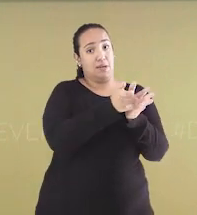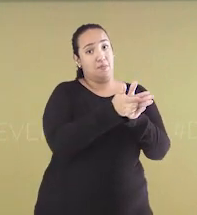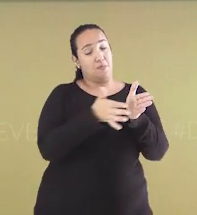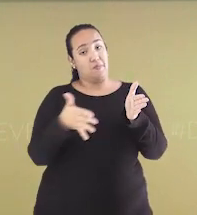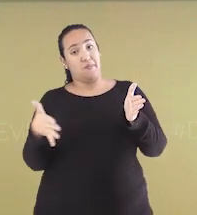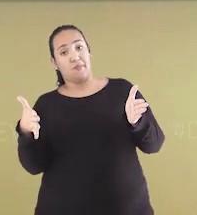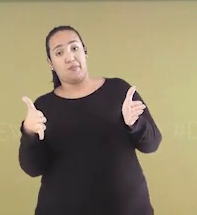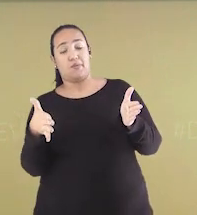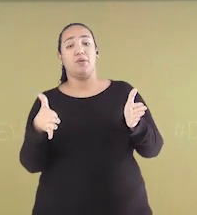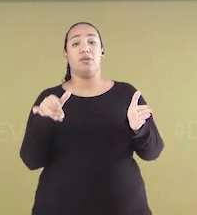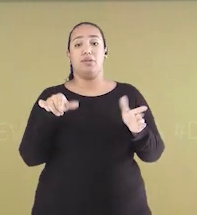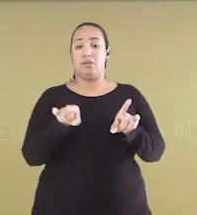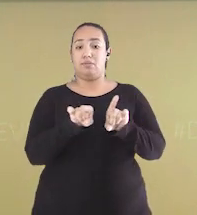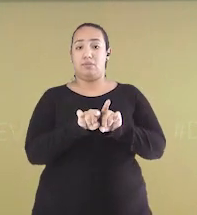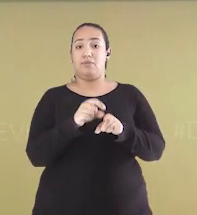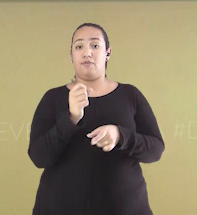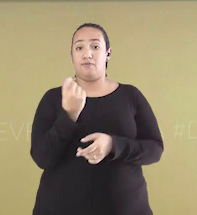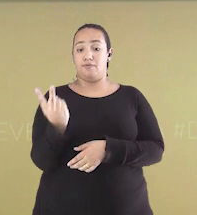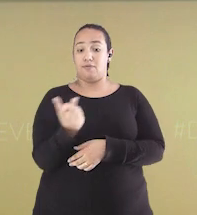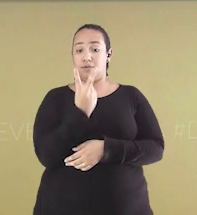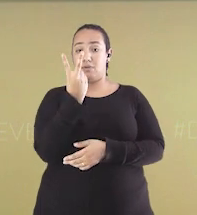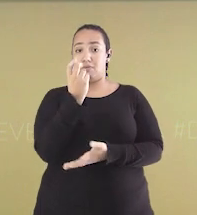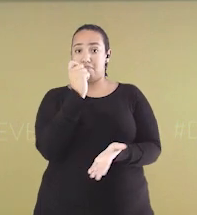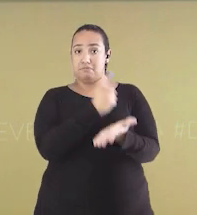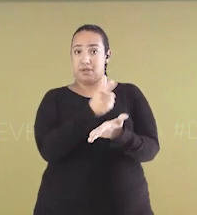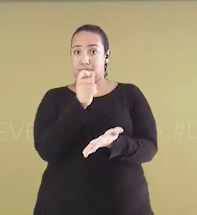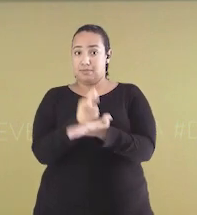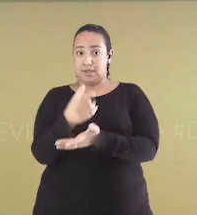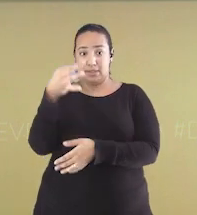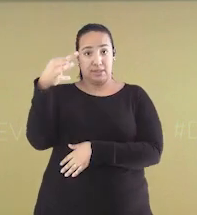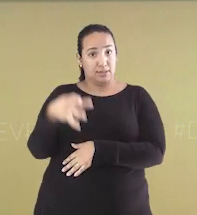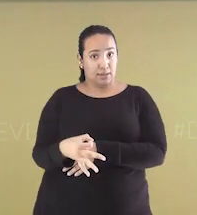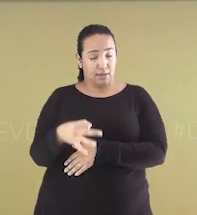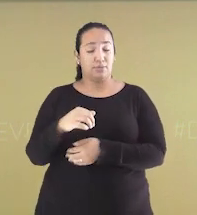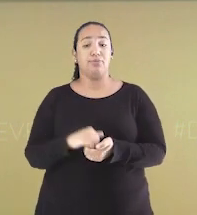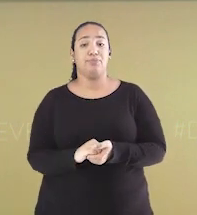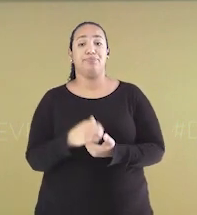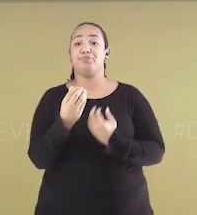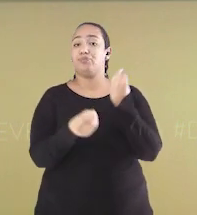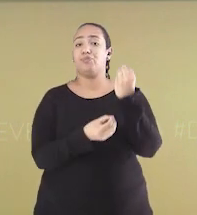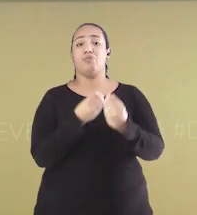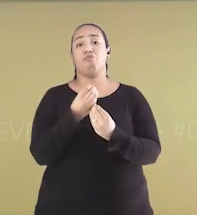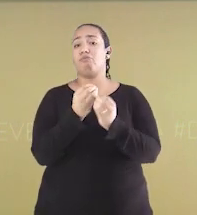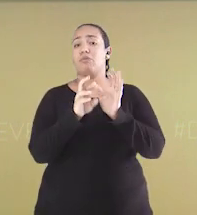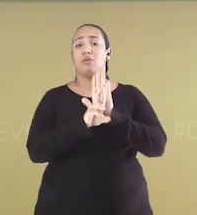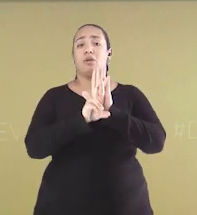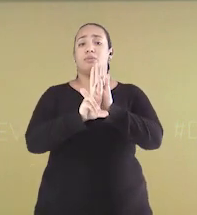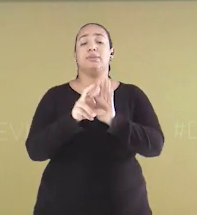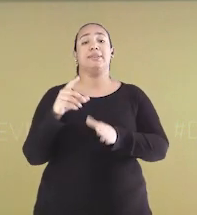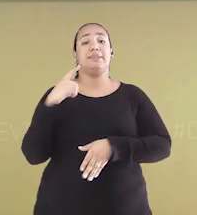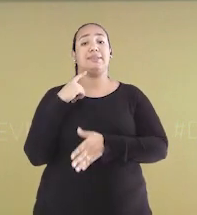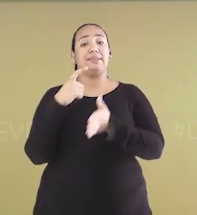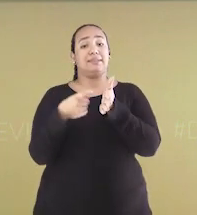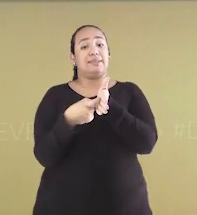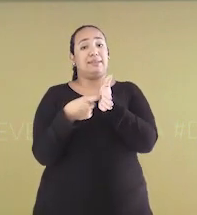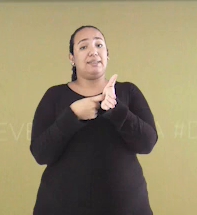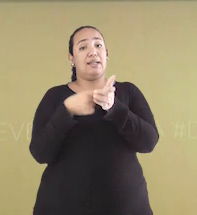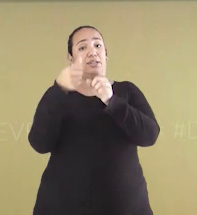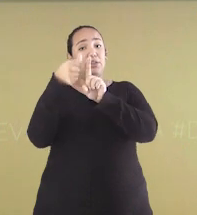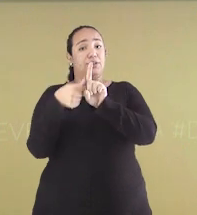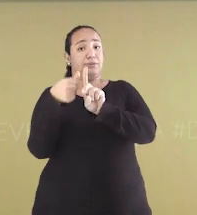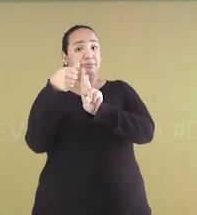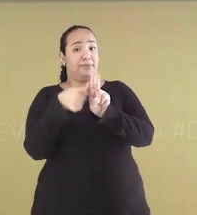e com taxas pré-estabelecidas. Eles são representados por meio de uma taxa percentual,